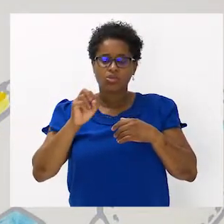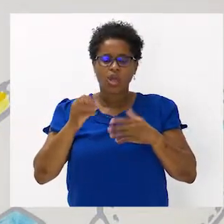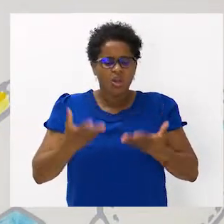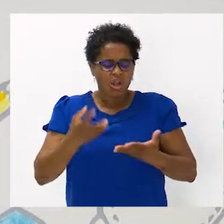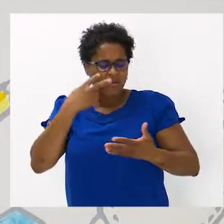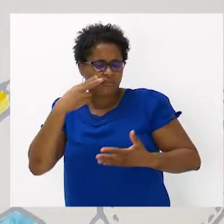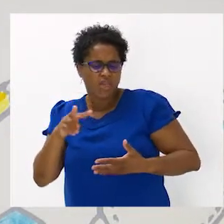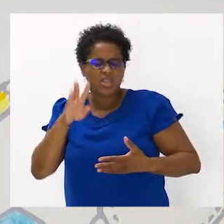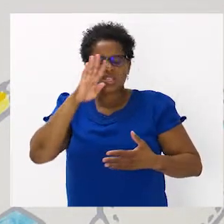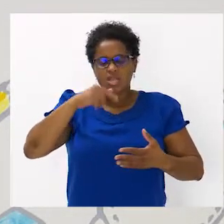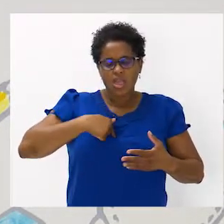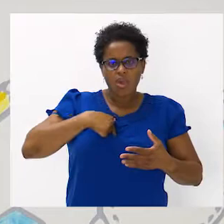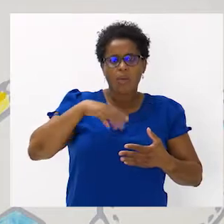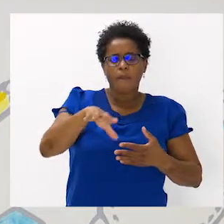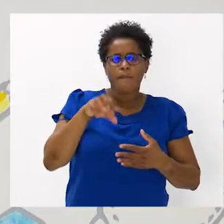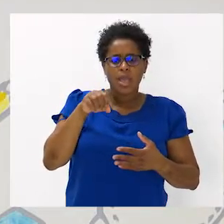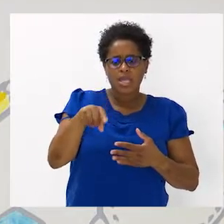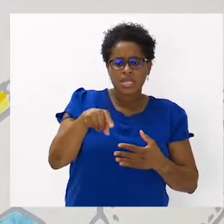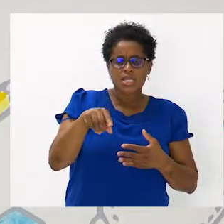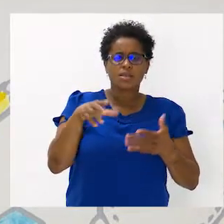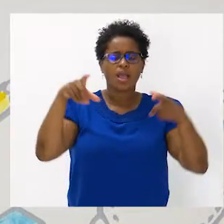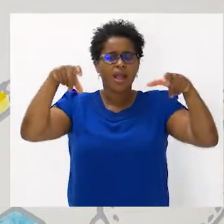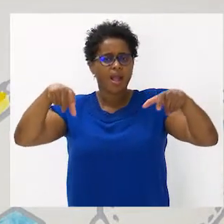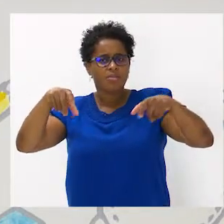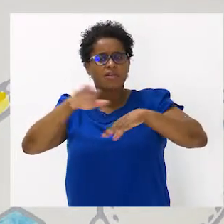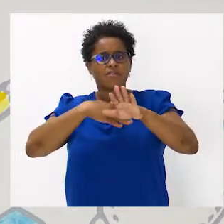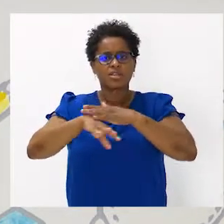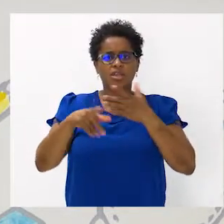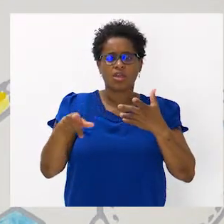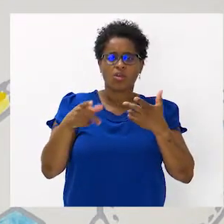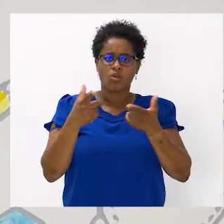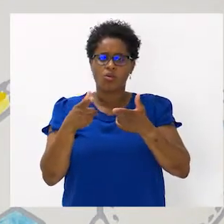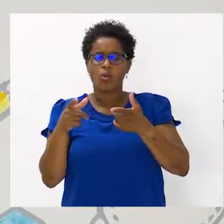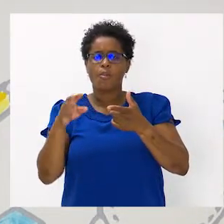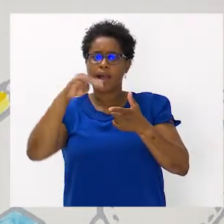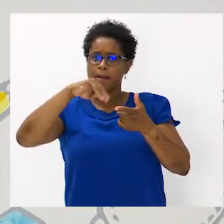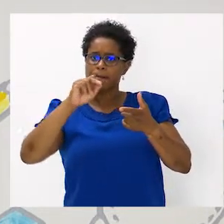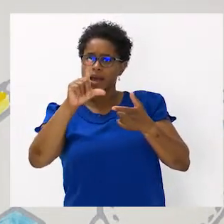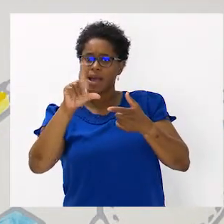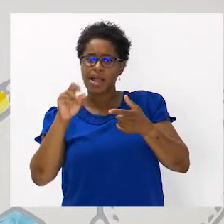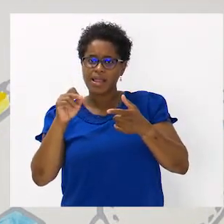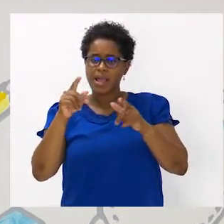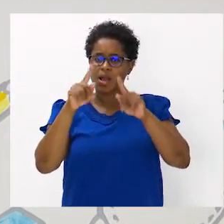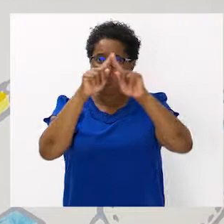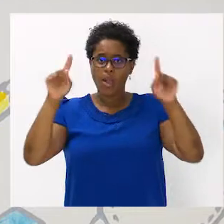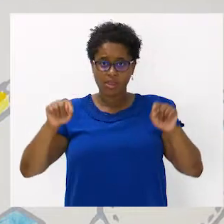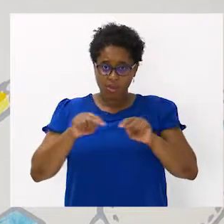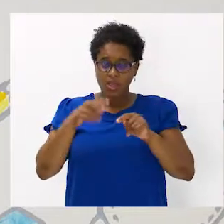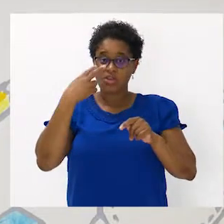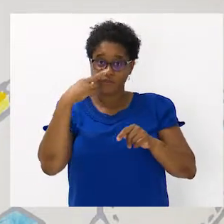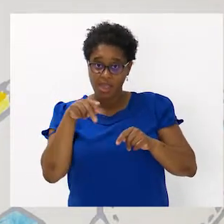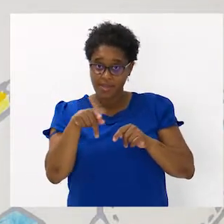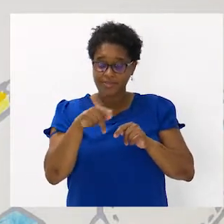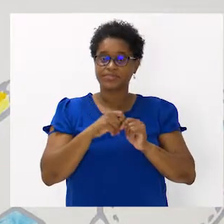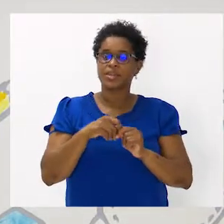pegar neste campo e colocar uma malha quadriculada, vocês estão a ver aqui,